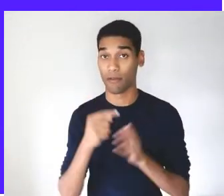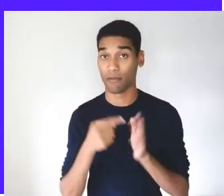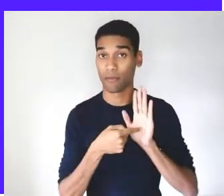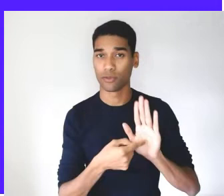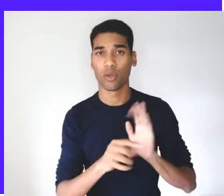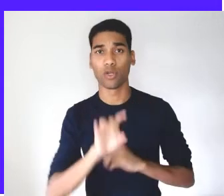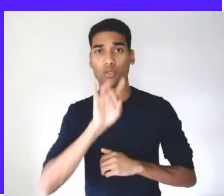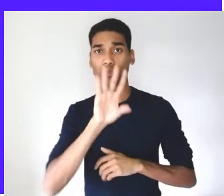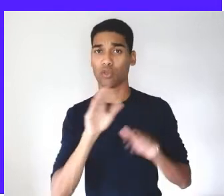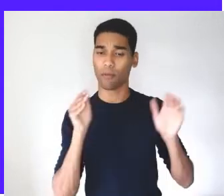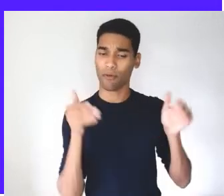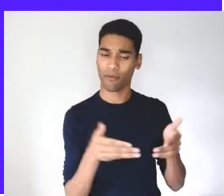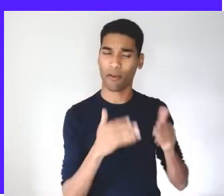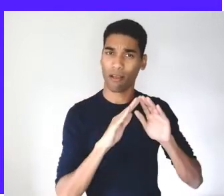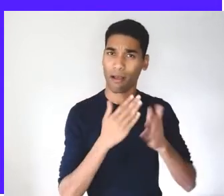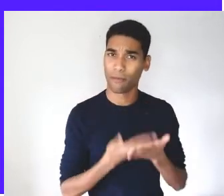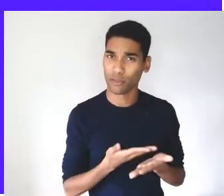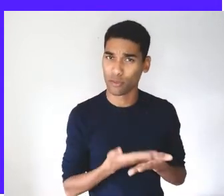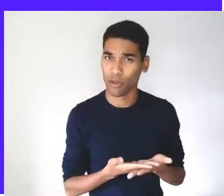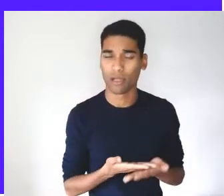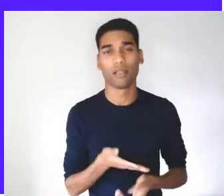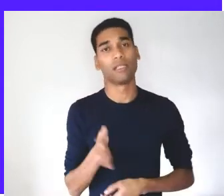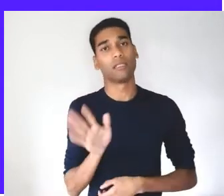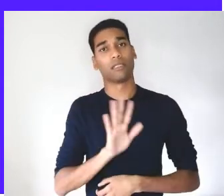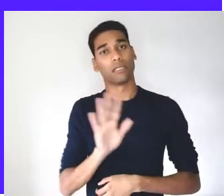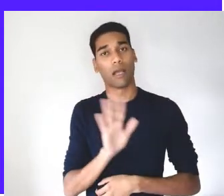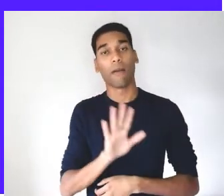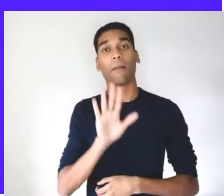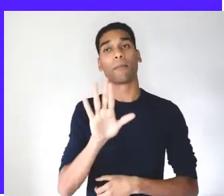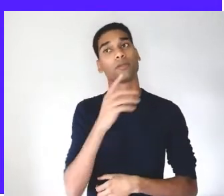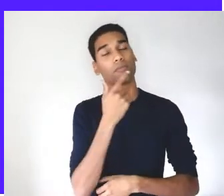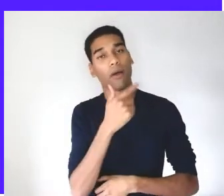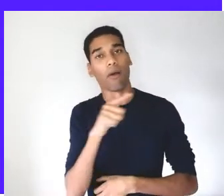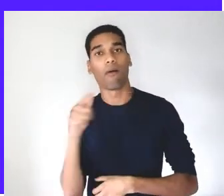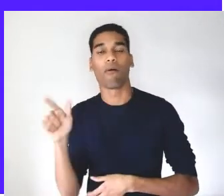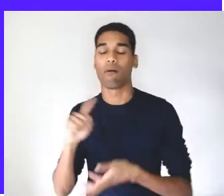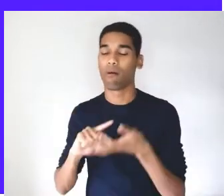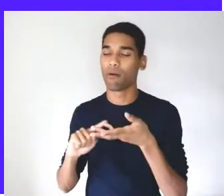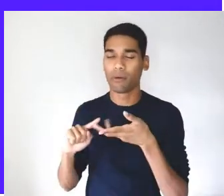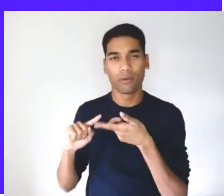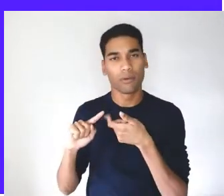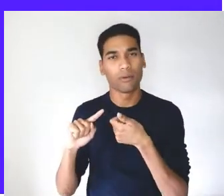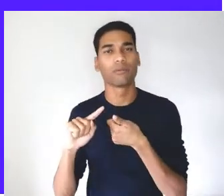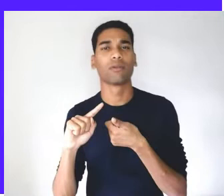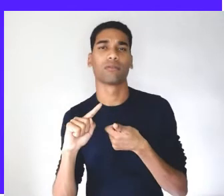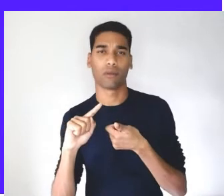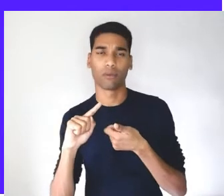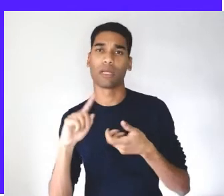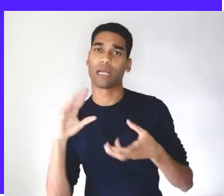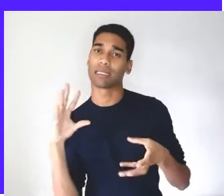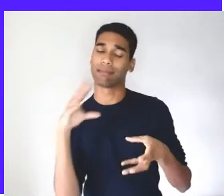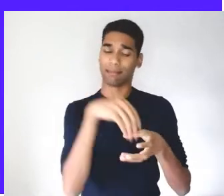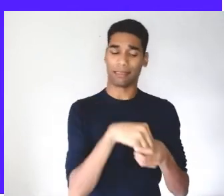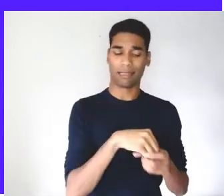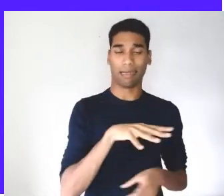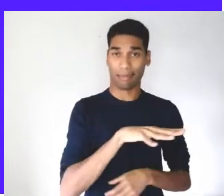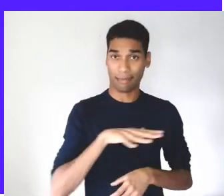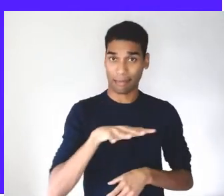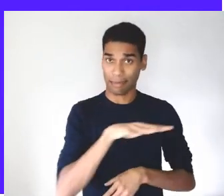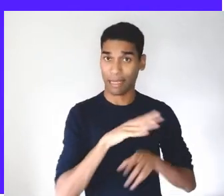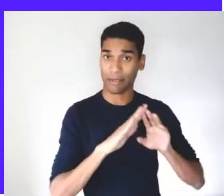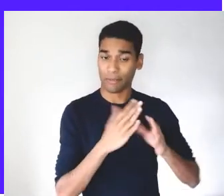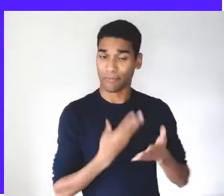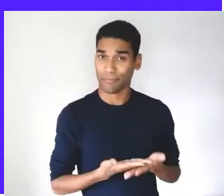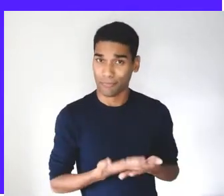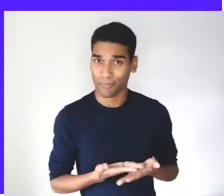e para as outras questões que interferem e que fazem parte dessa cobertura. E, enfim, né, eu acho que sobre